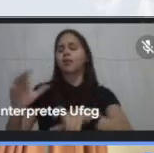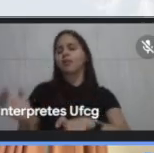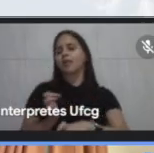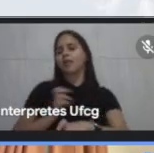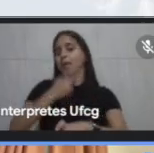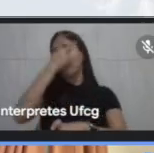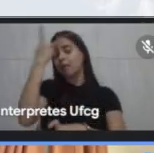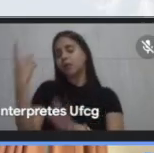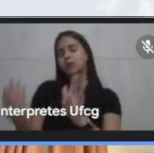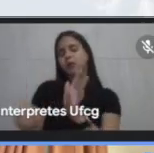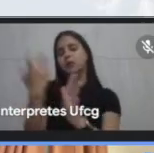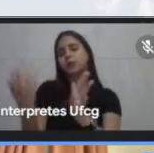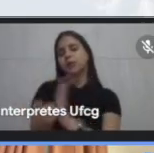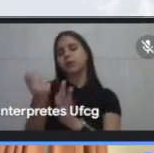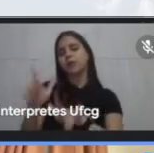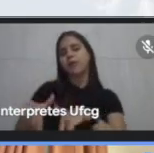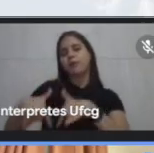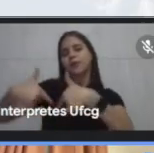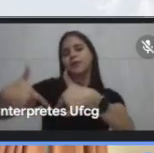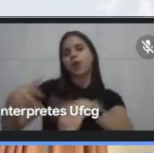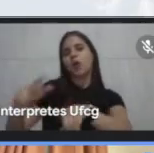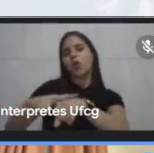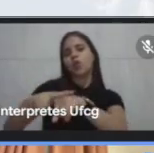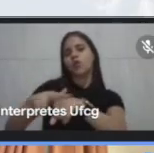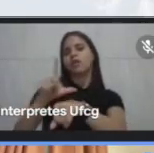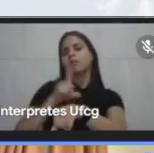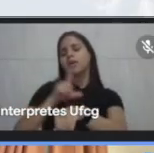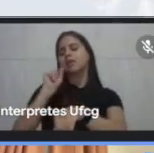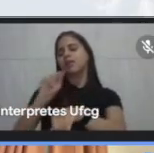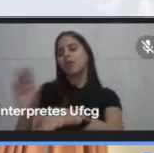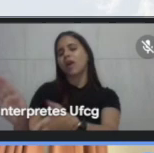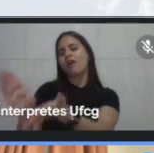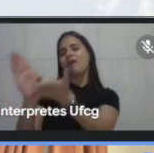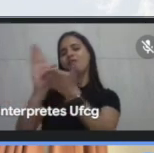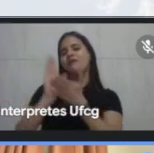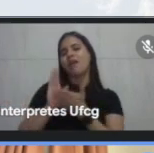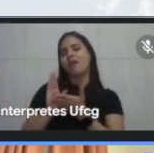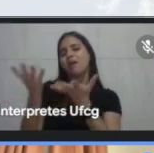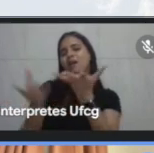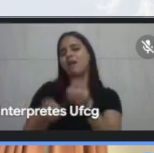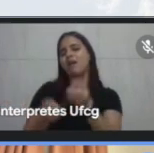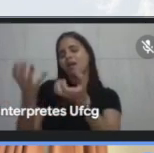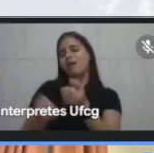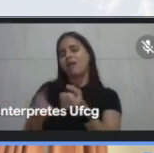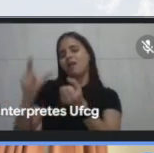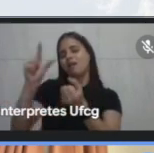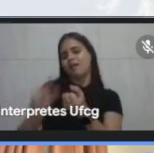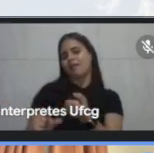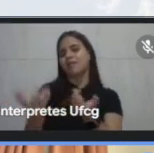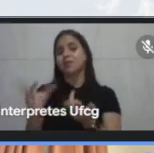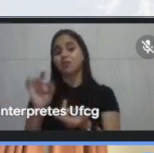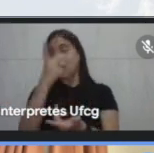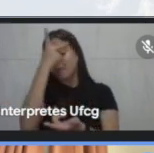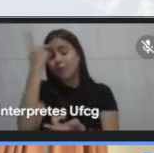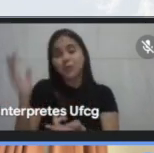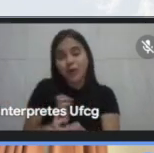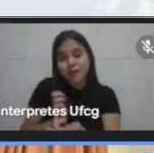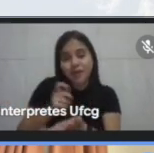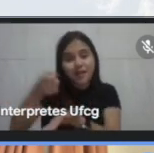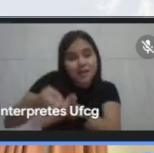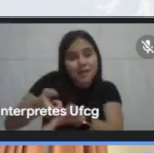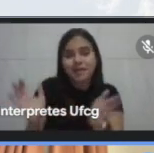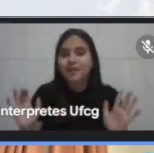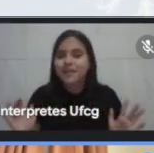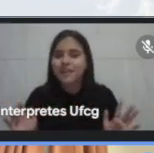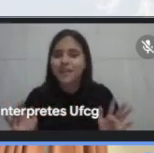tipo de ação para ganhar a sua recompensa, digamos assim, que seria seu desconto no IPTU, no seu imposto. Então, a gente